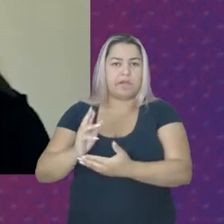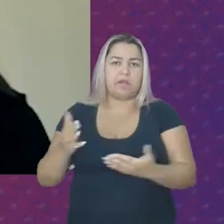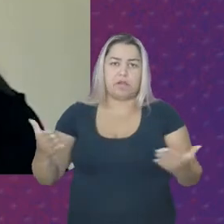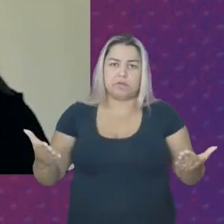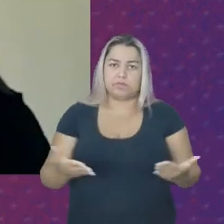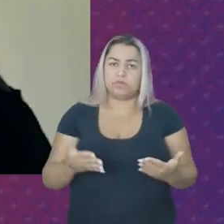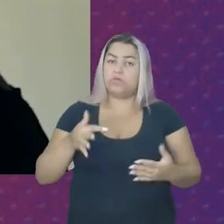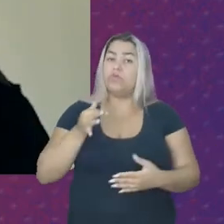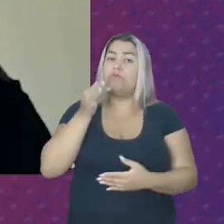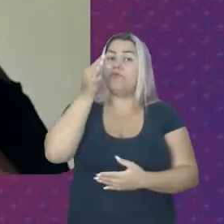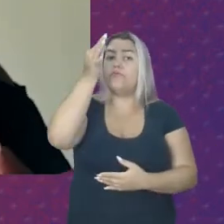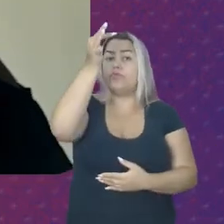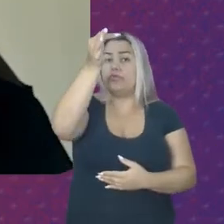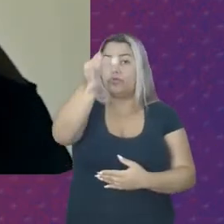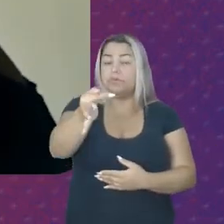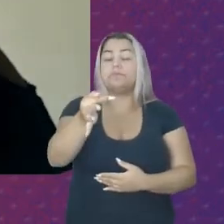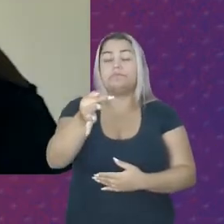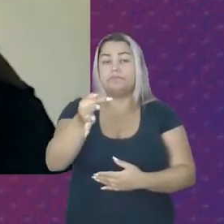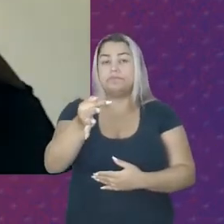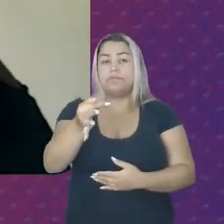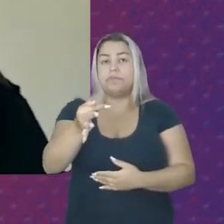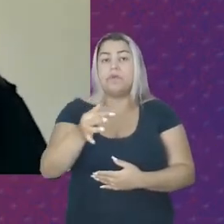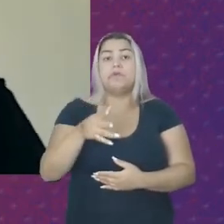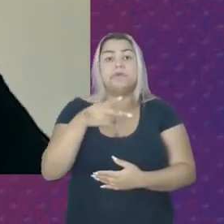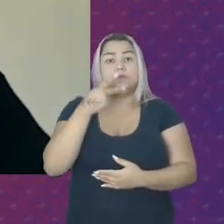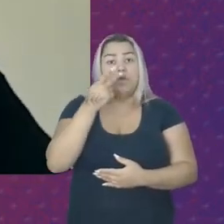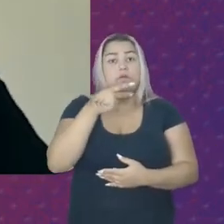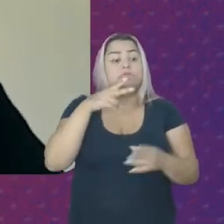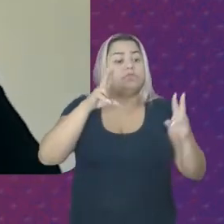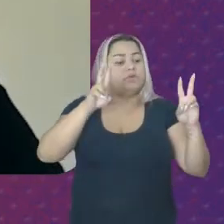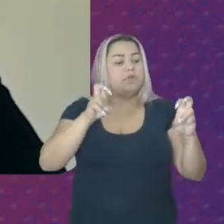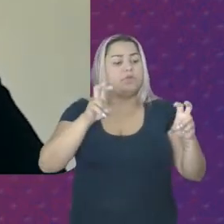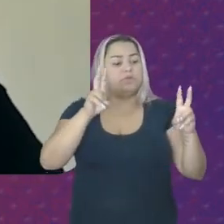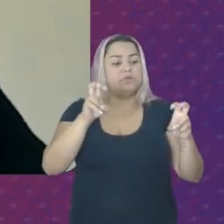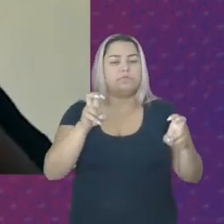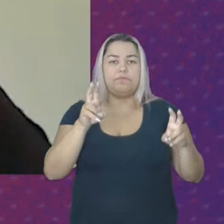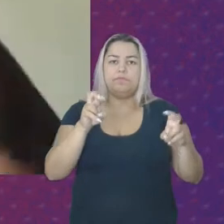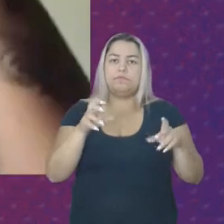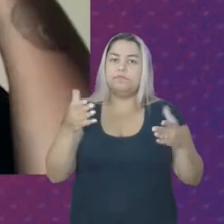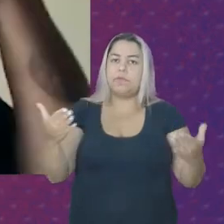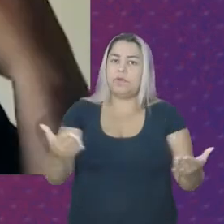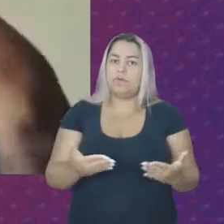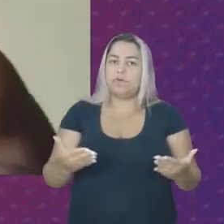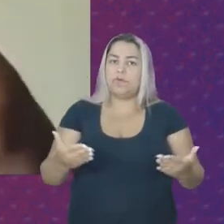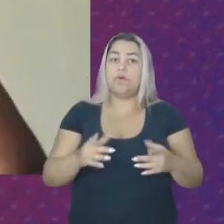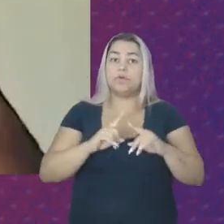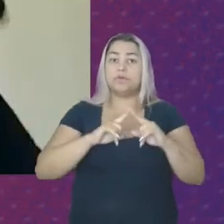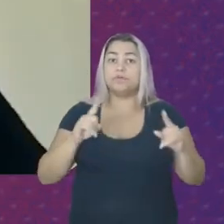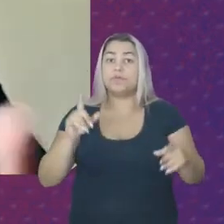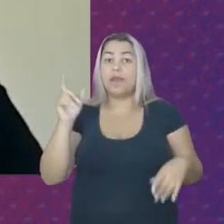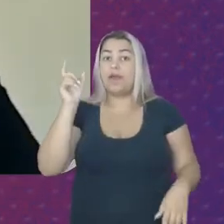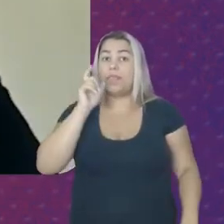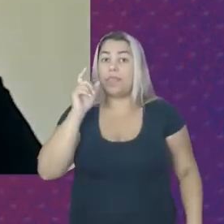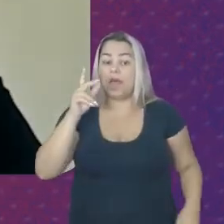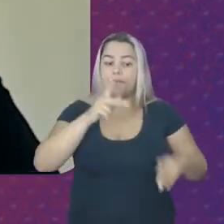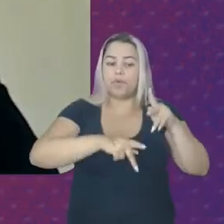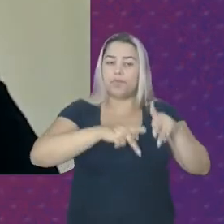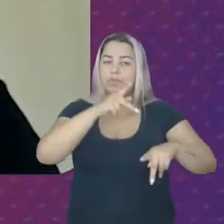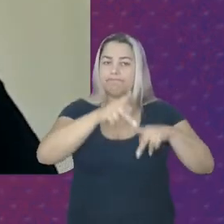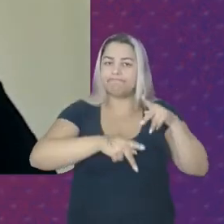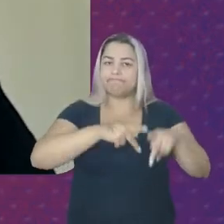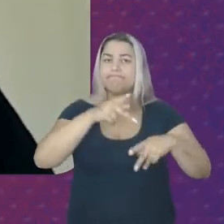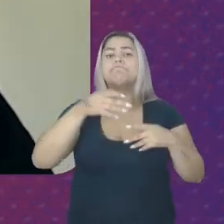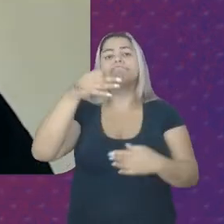feito no futuro também. Então, Nádia, a gente pode falar de assuntos que não competem ao agora, mas que são de interesse da população, com